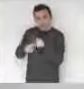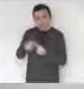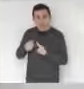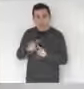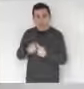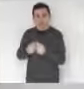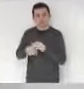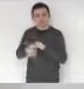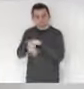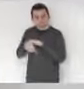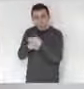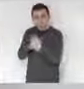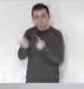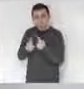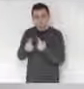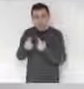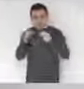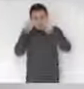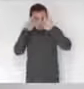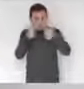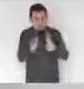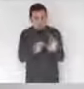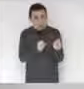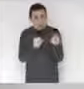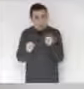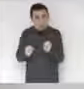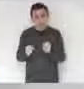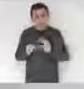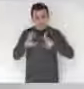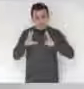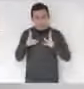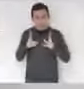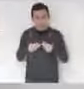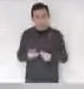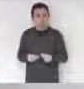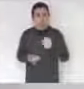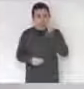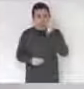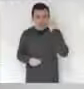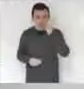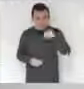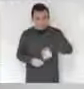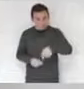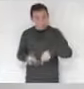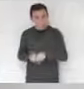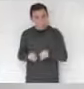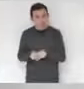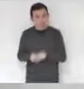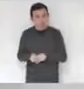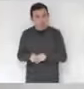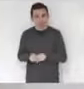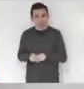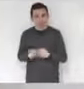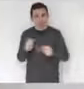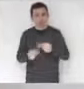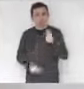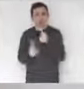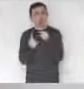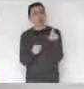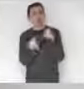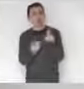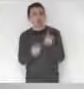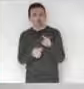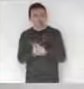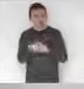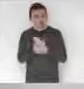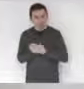Respeite os poderes, respeite a todos nós deputados que não estamos aqui para fazer oposição ao governo.